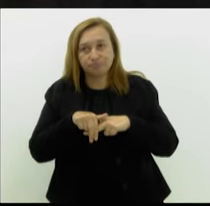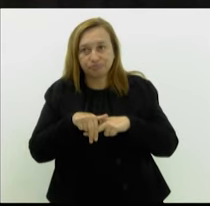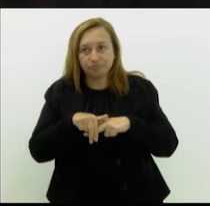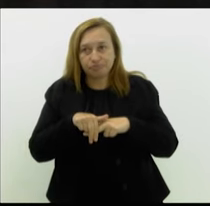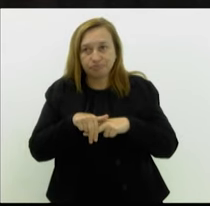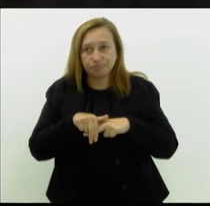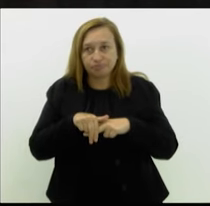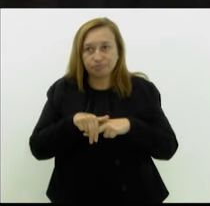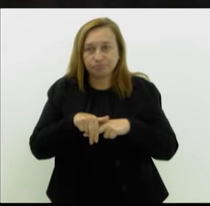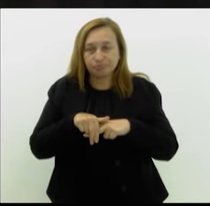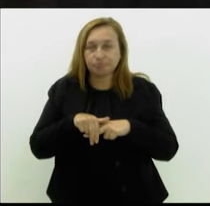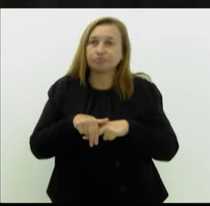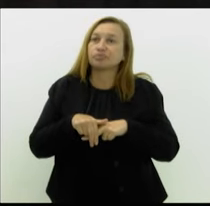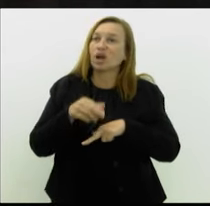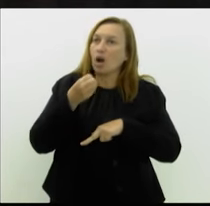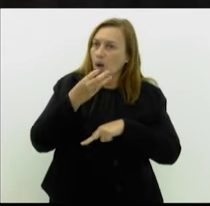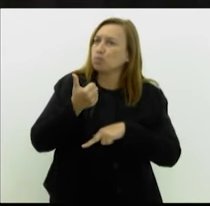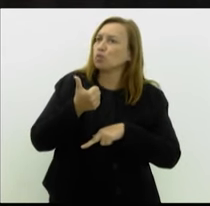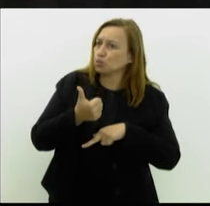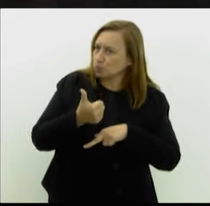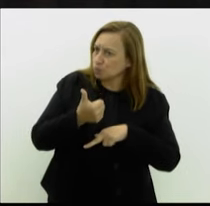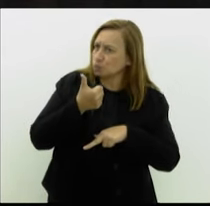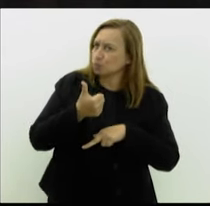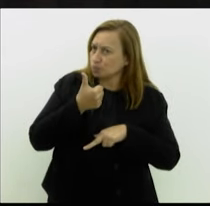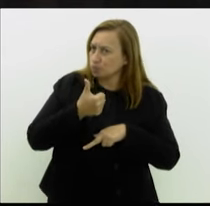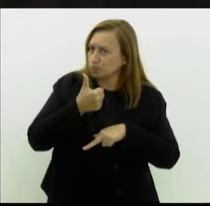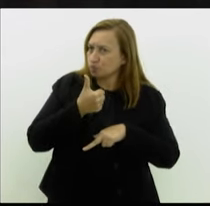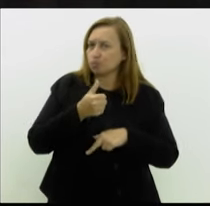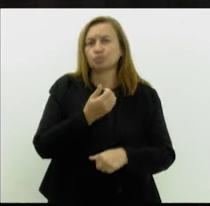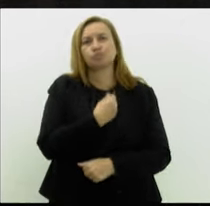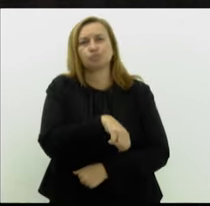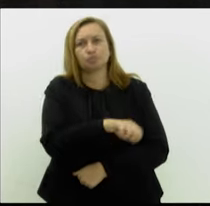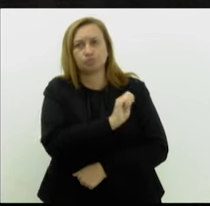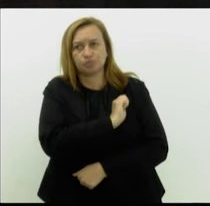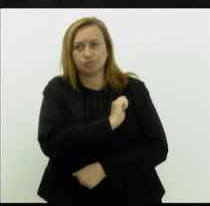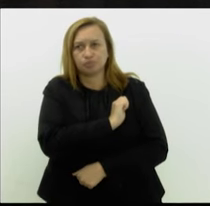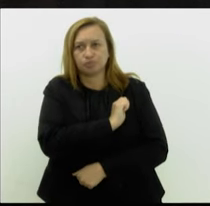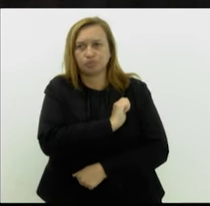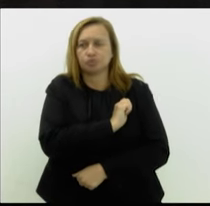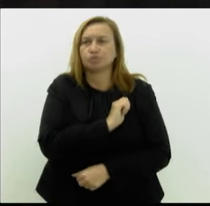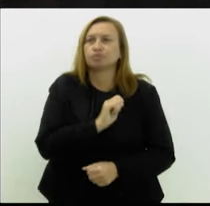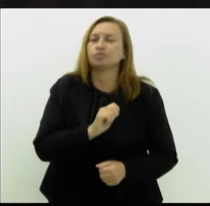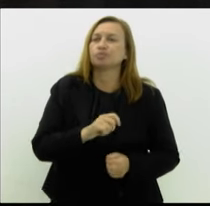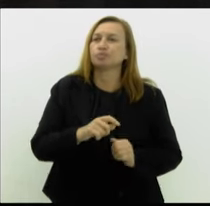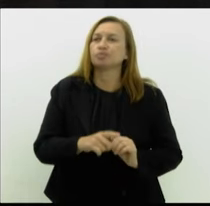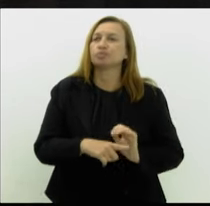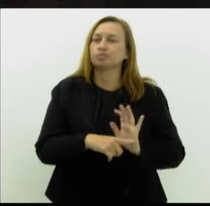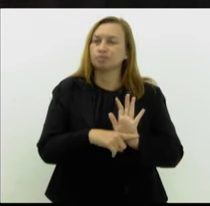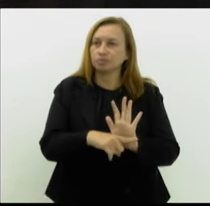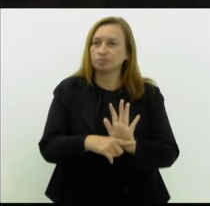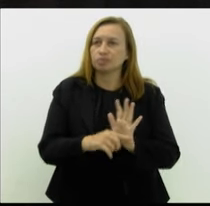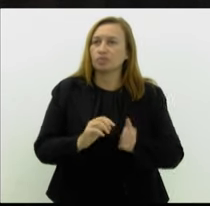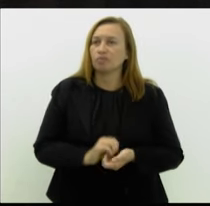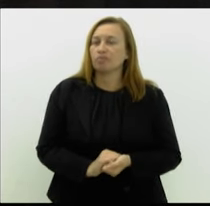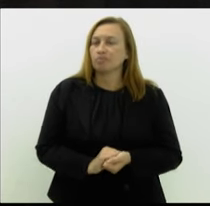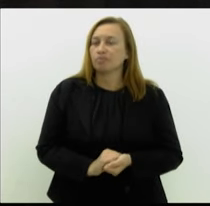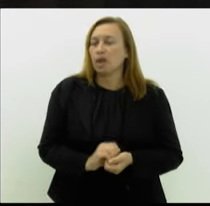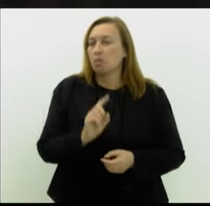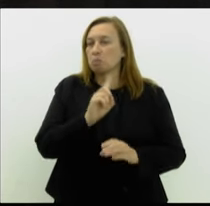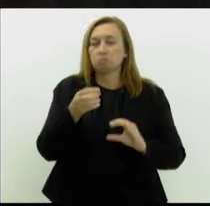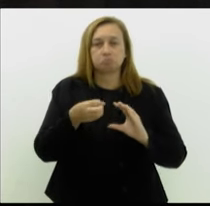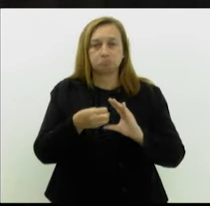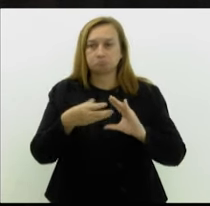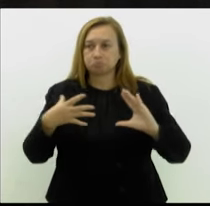um subterfúgio ao regime de recuperação fiscal. Não se